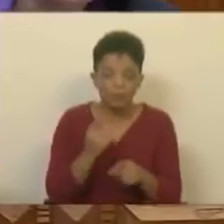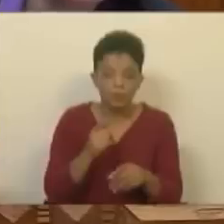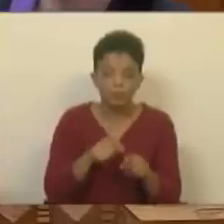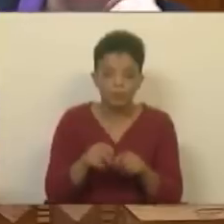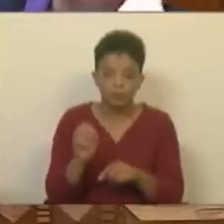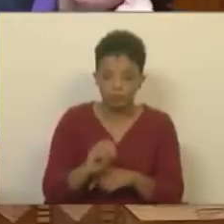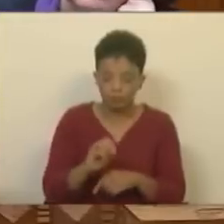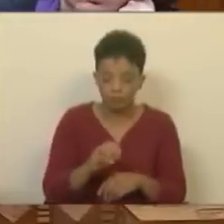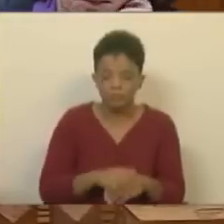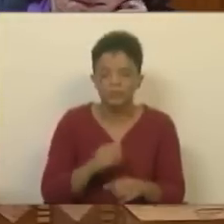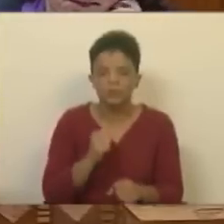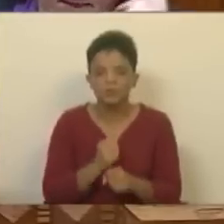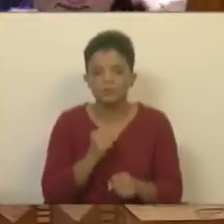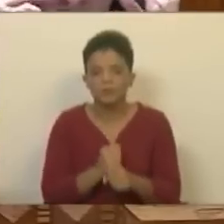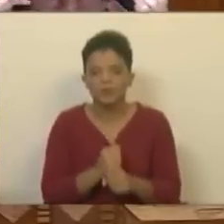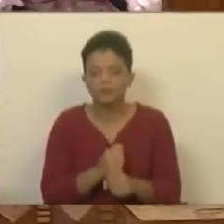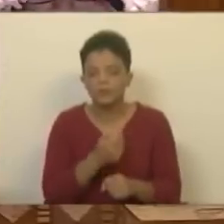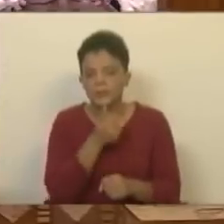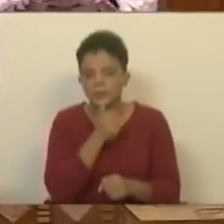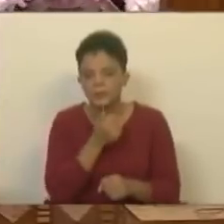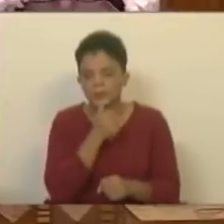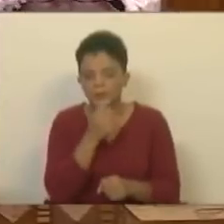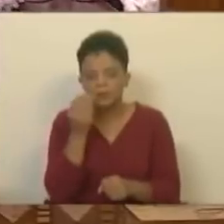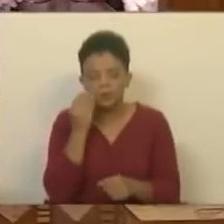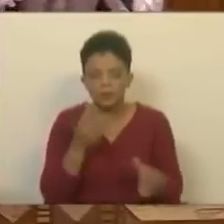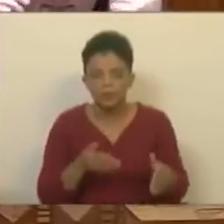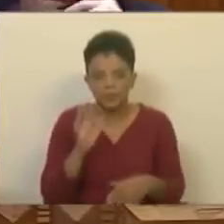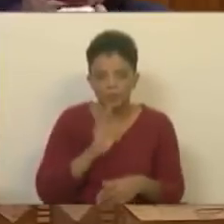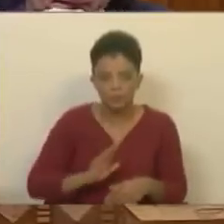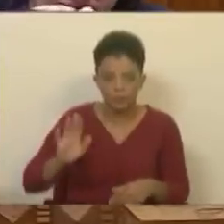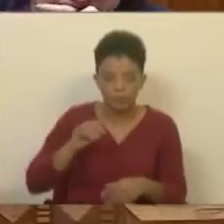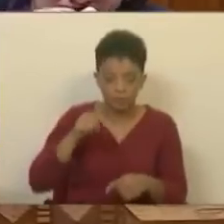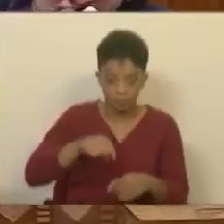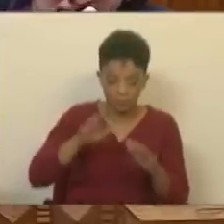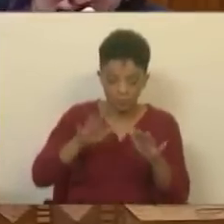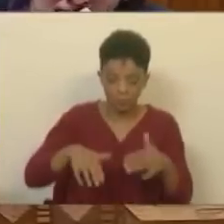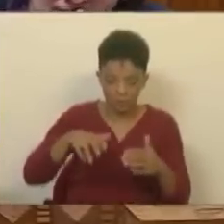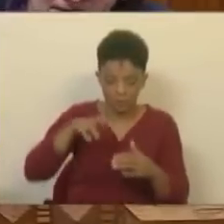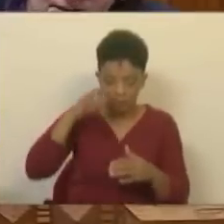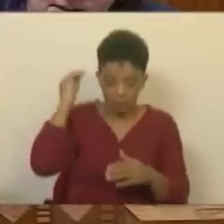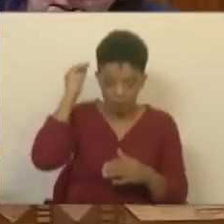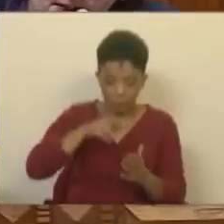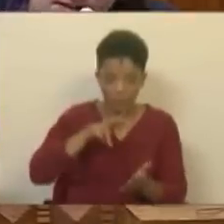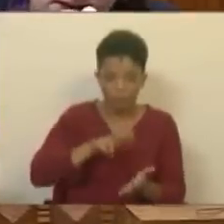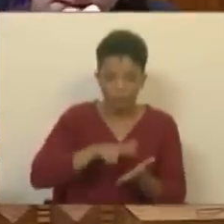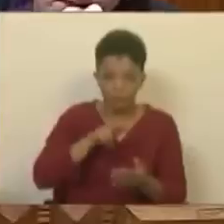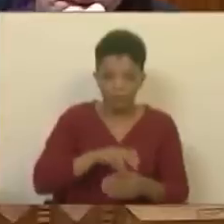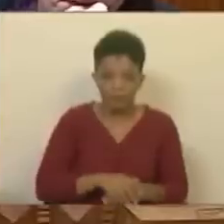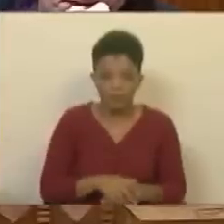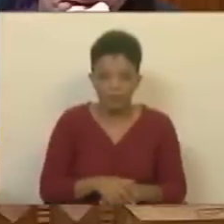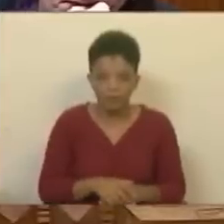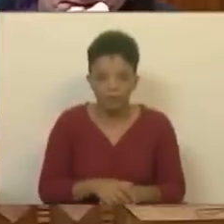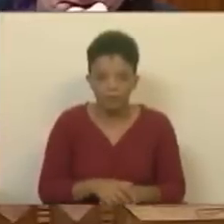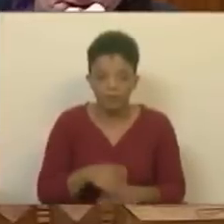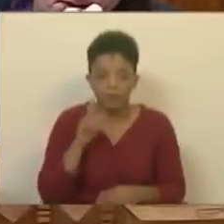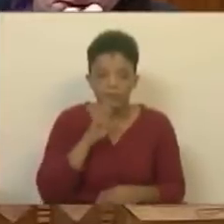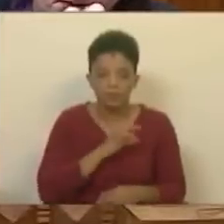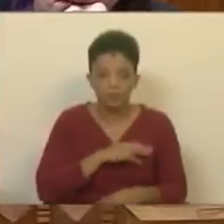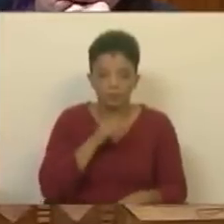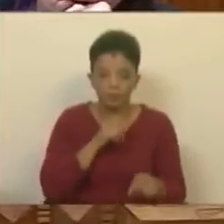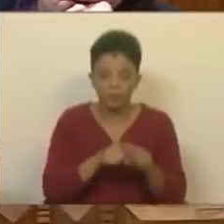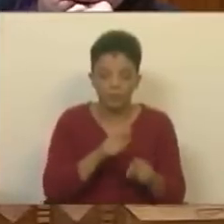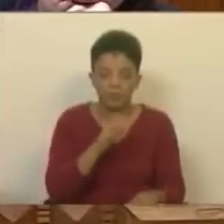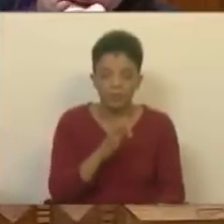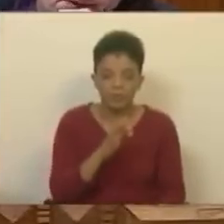foi feito um trabalho de definição de uma estratégia Nacional foi aprovada aqui na Assembleia da República com a iniciativa da senhora deputada Helena